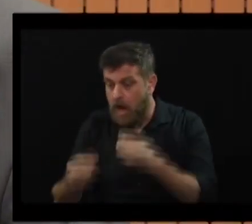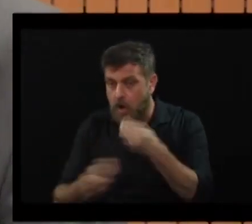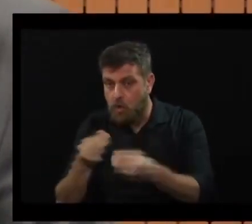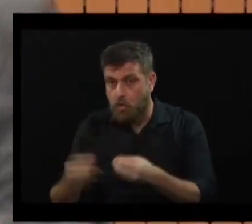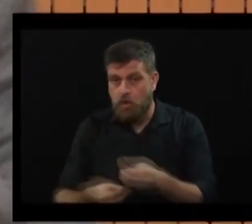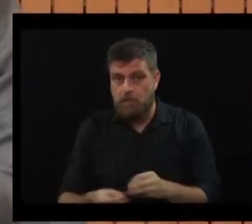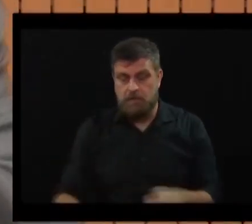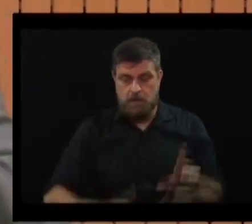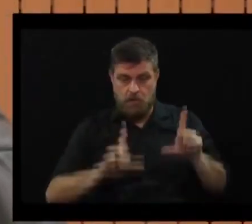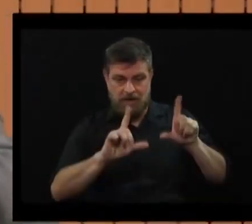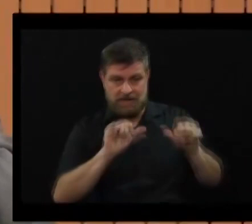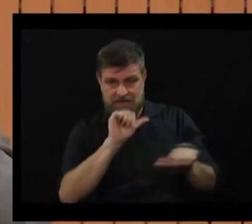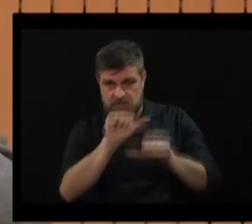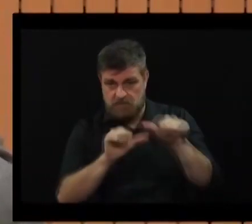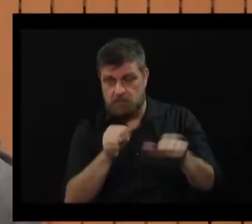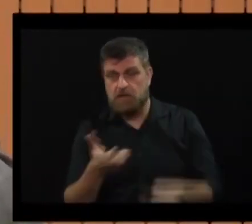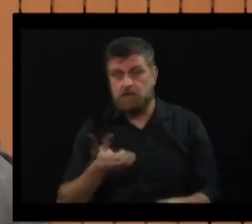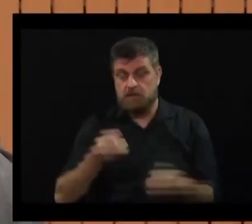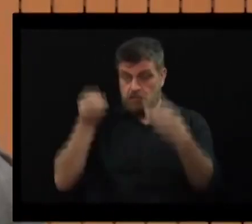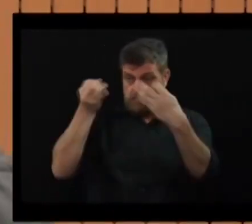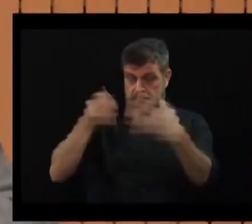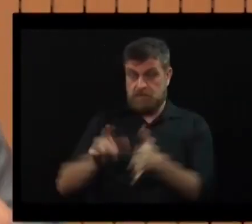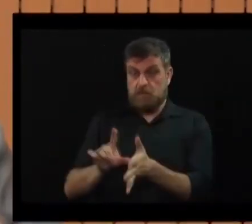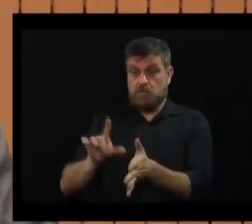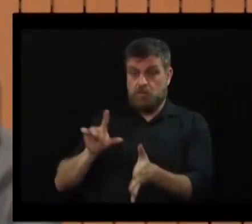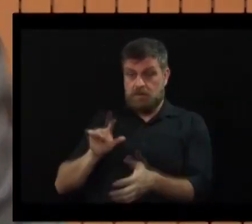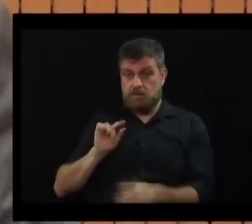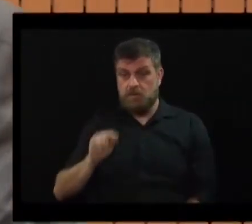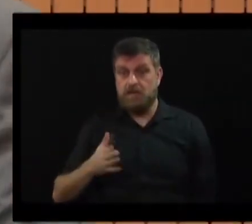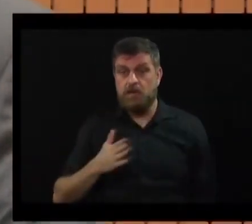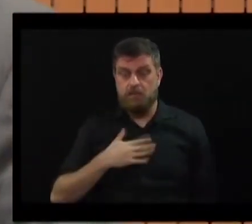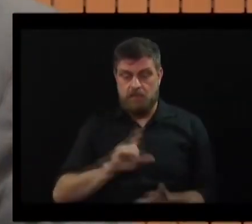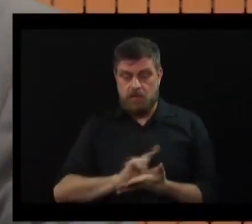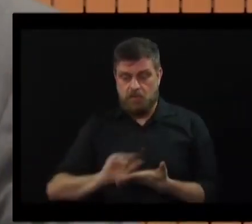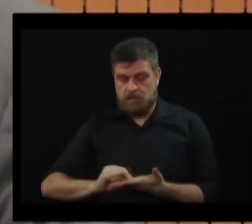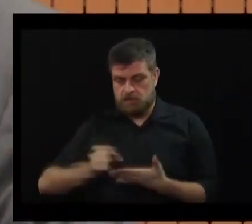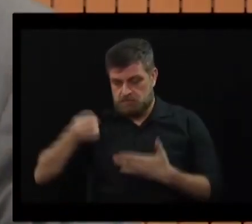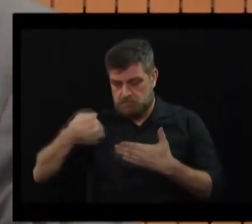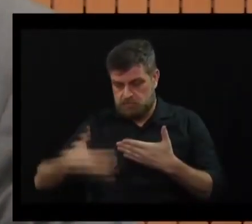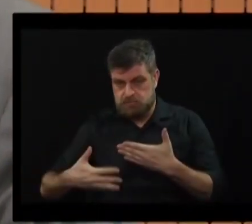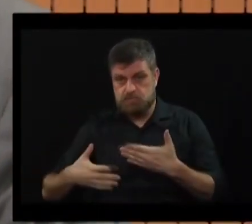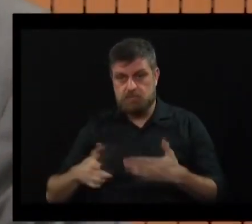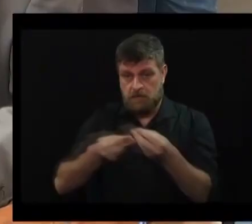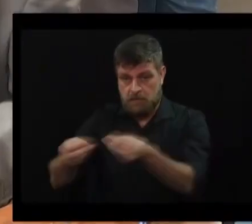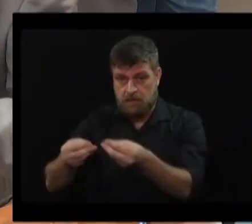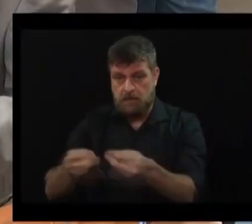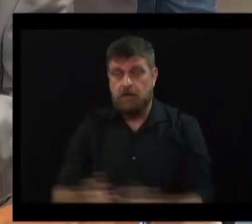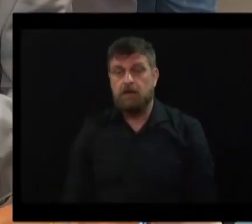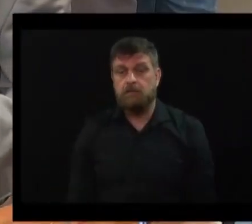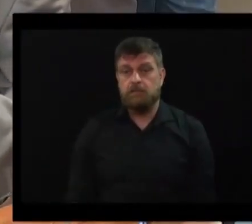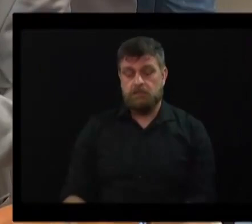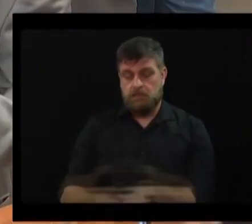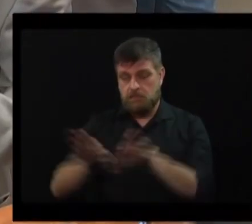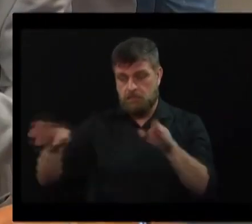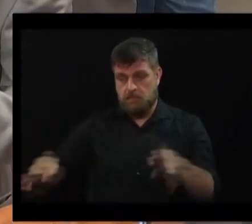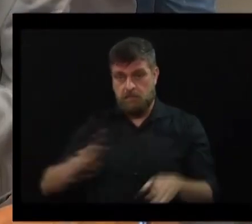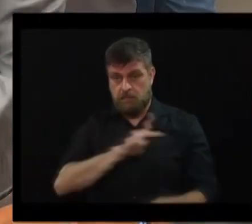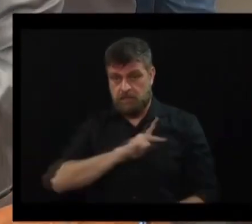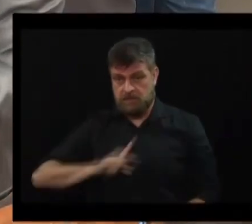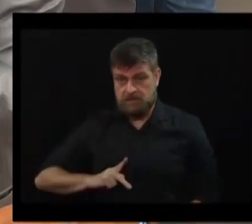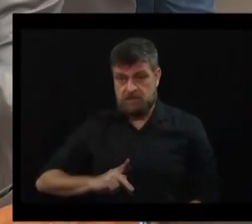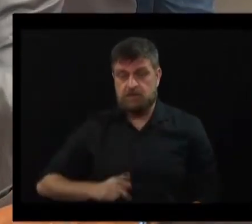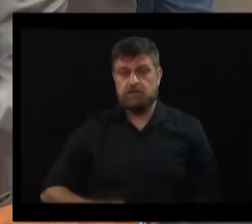representou tu esplanada aqui o que diz o meu artigo que é amplamente constitucional apresentar a justificativa